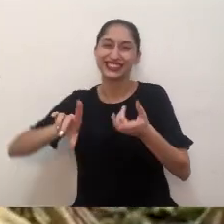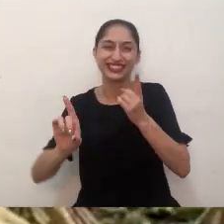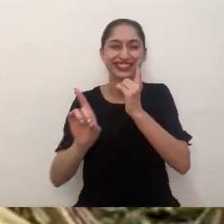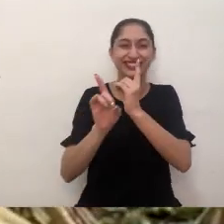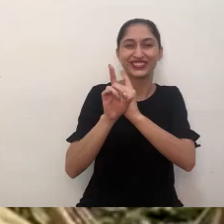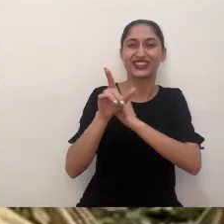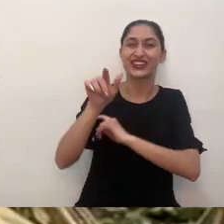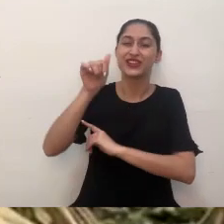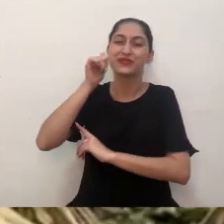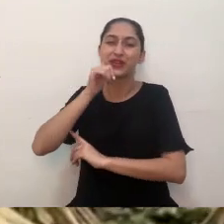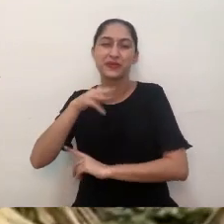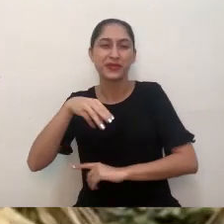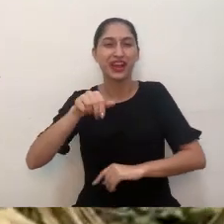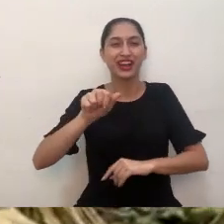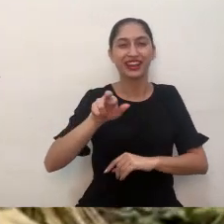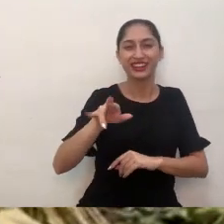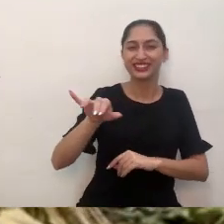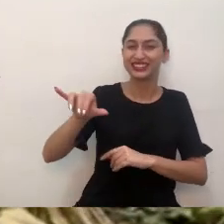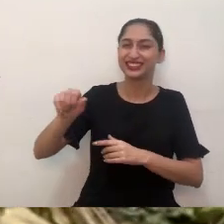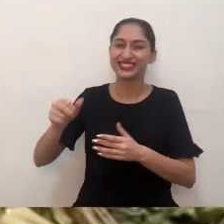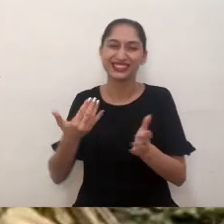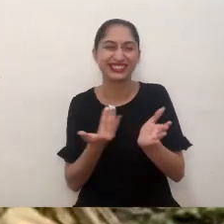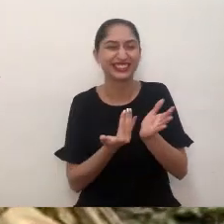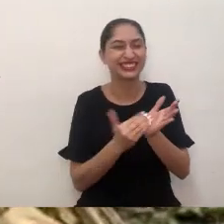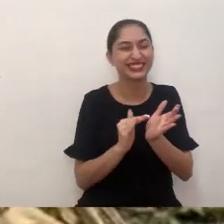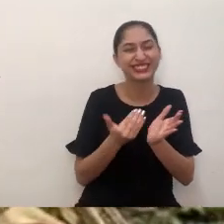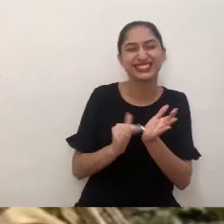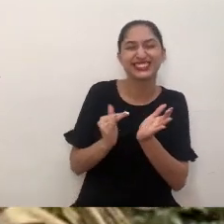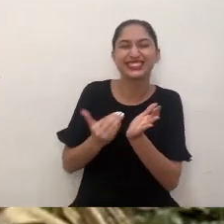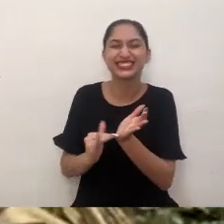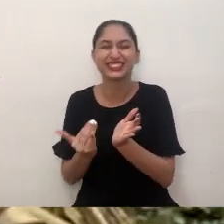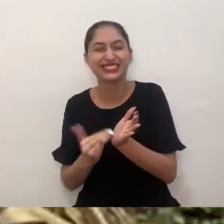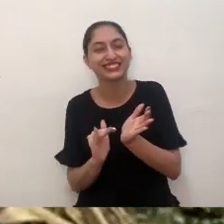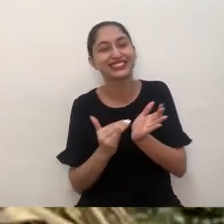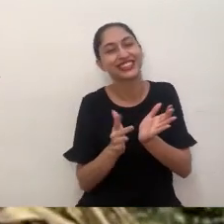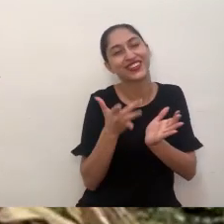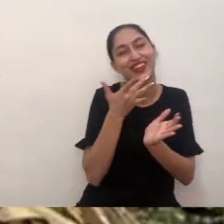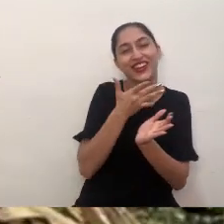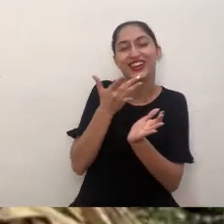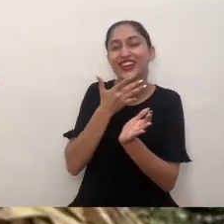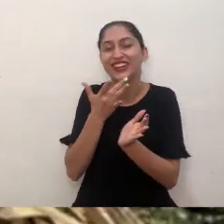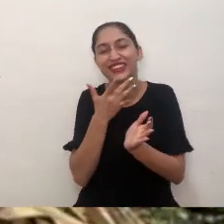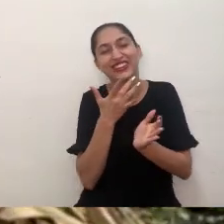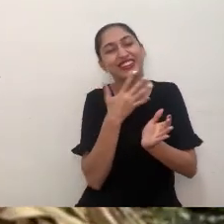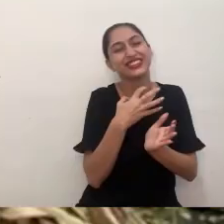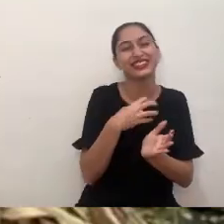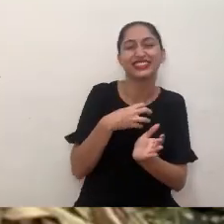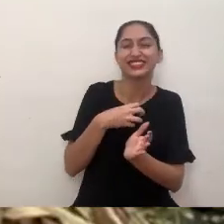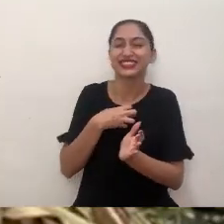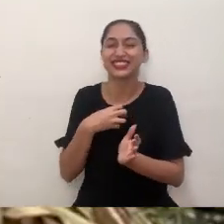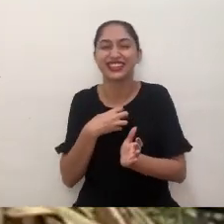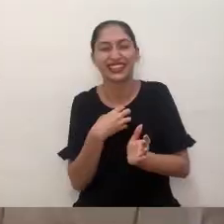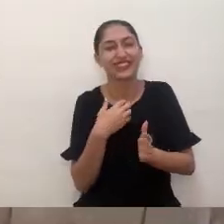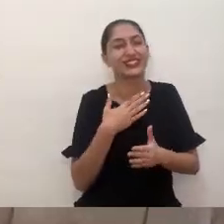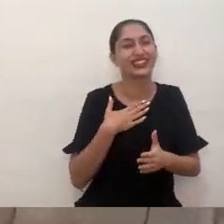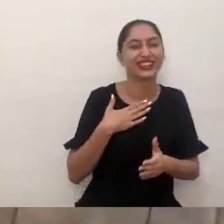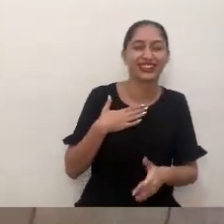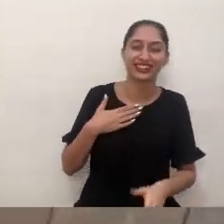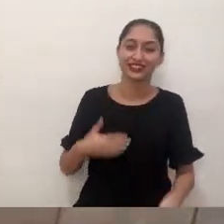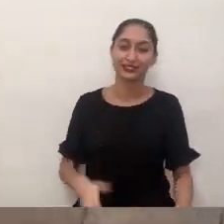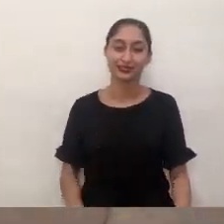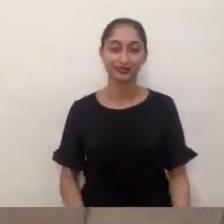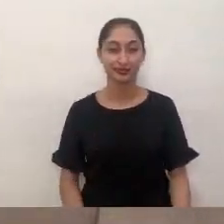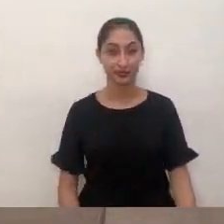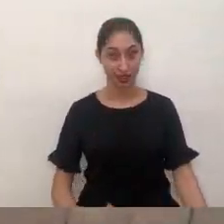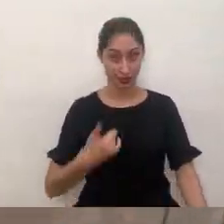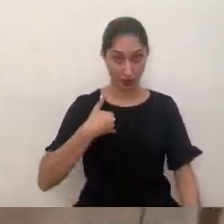Dona Maria. O samba tava tão bom, veio do jeito que eu queria. Eu tenho